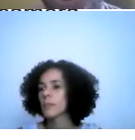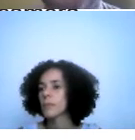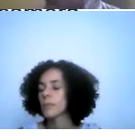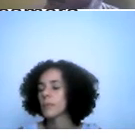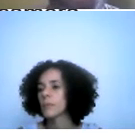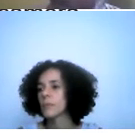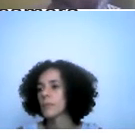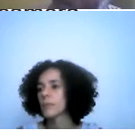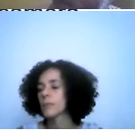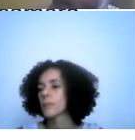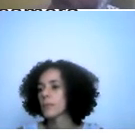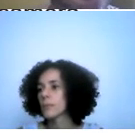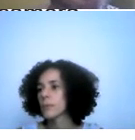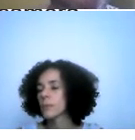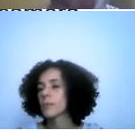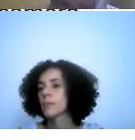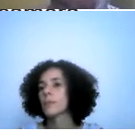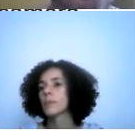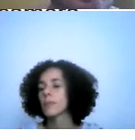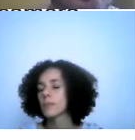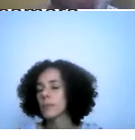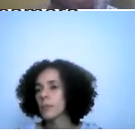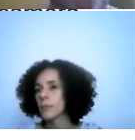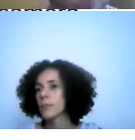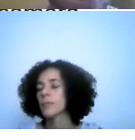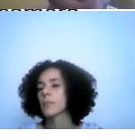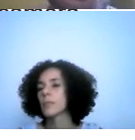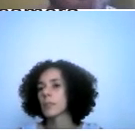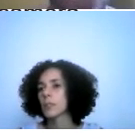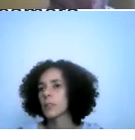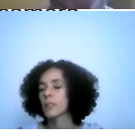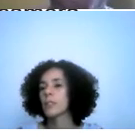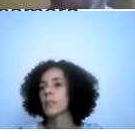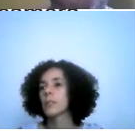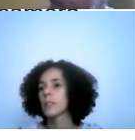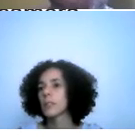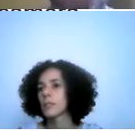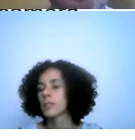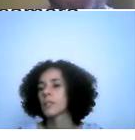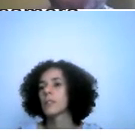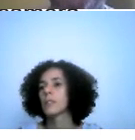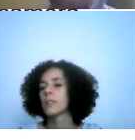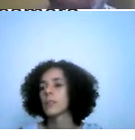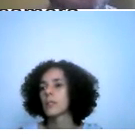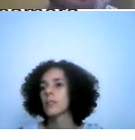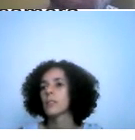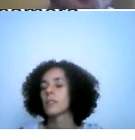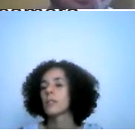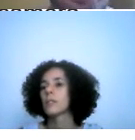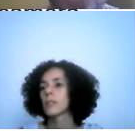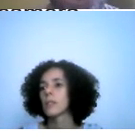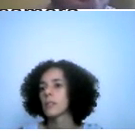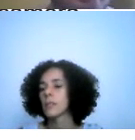métodos, né, podem ser utilizados, como mapeamento da área, fazer o histórico, ver a fonte de invasão, a viabilidade da ação, a prioridade da